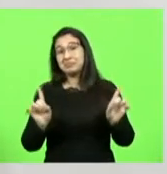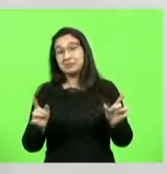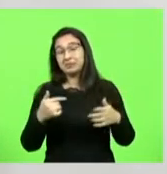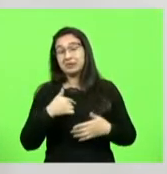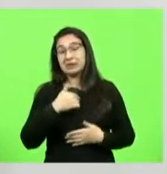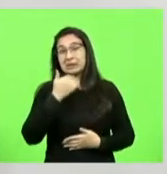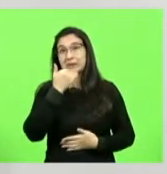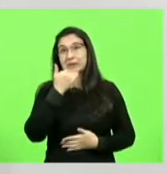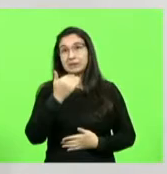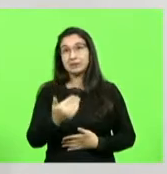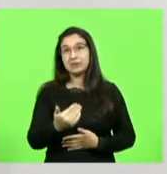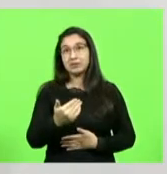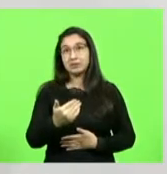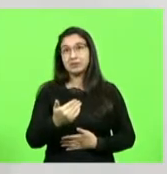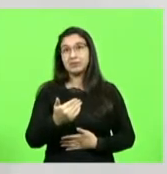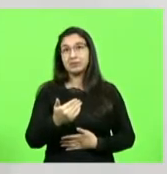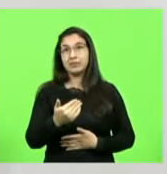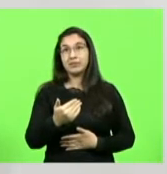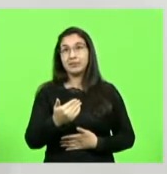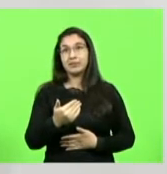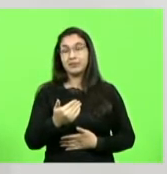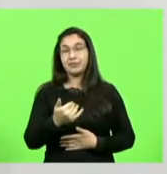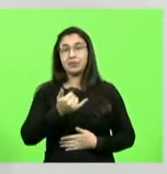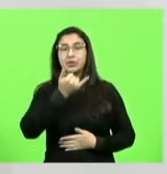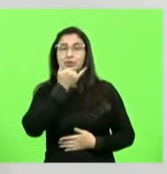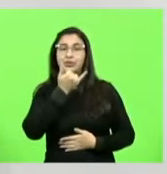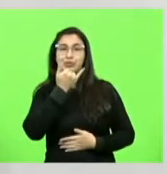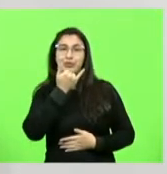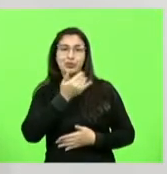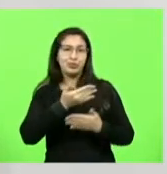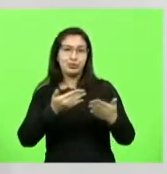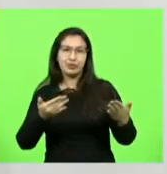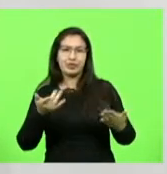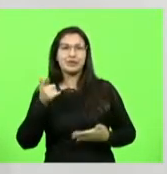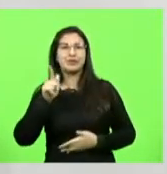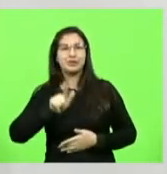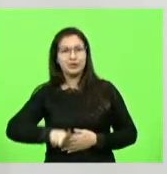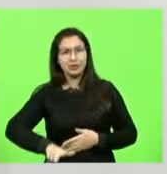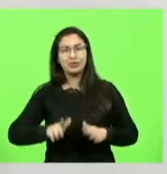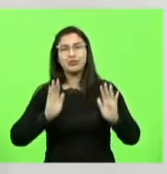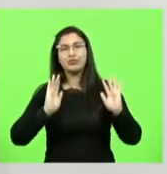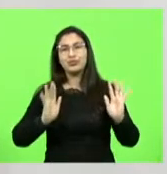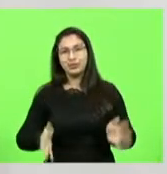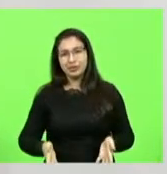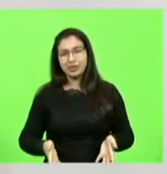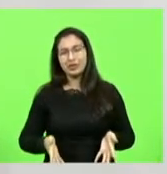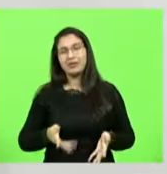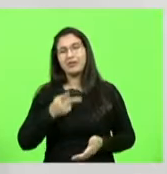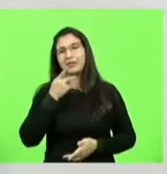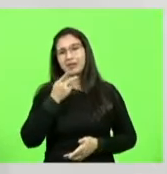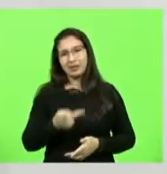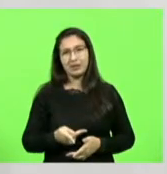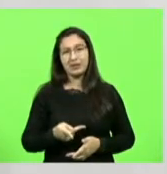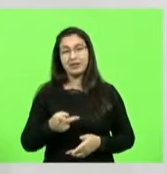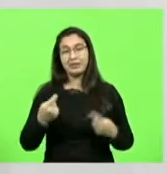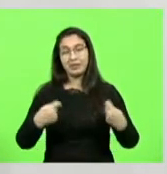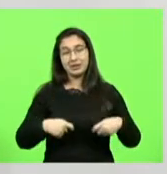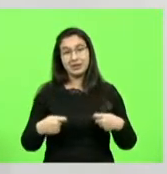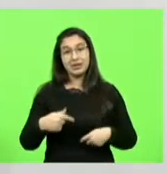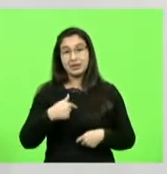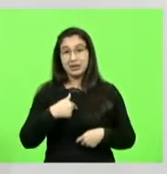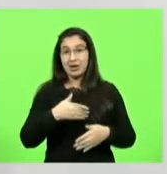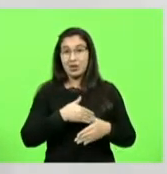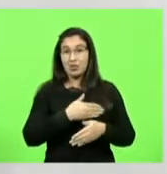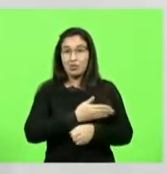peço até desculpas para quem eu vou repetir algumas coisas, mas é necessário. Eu não tenho costume de